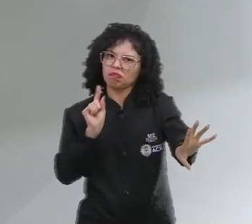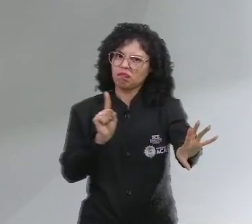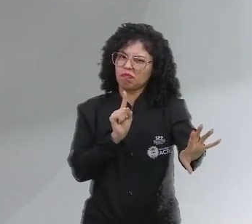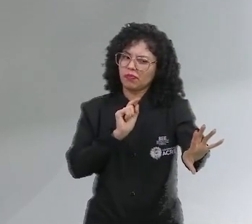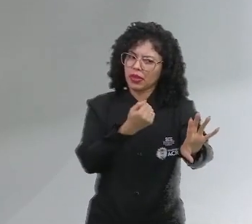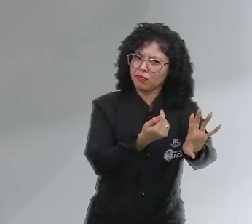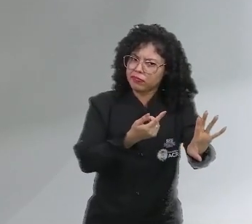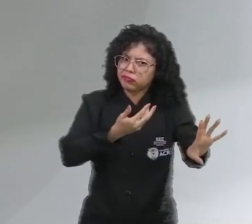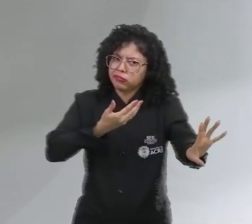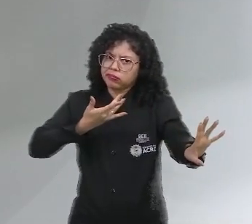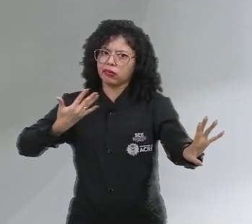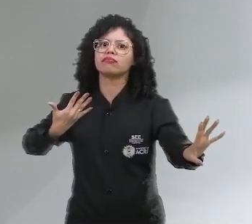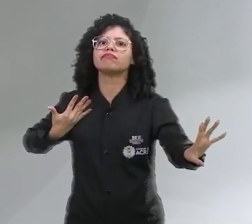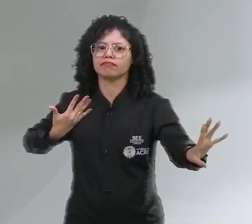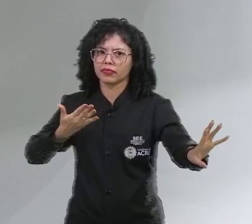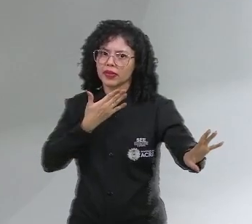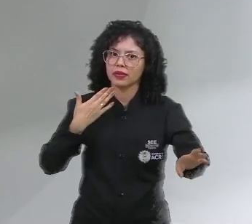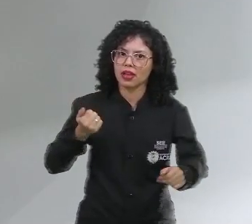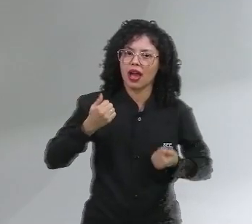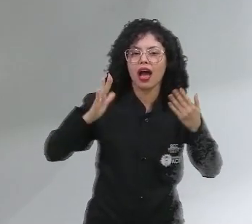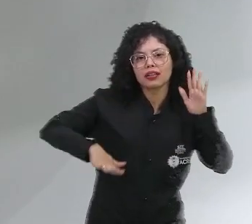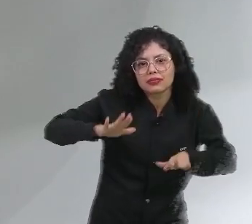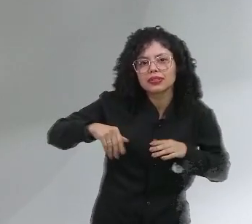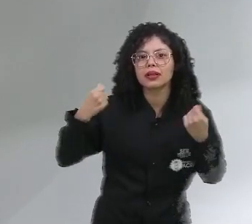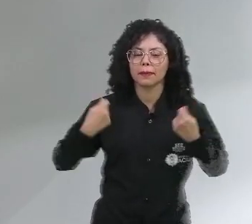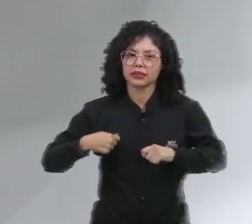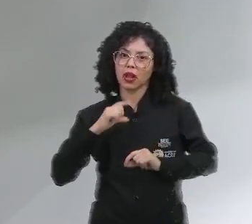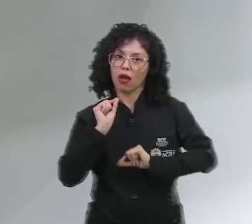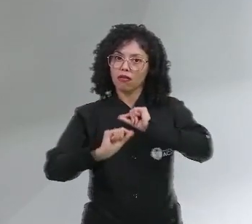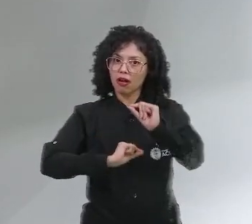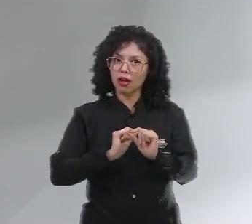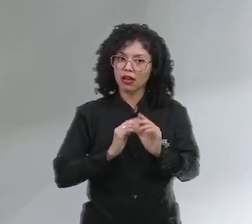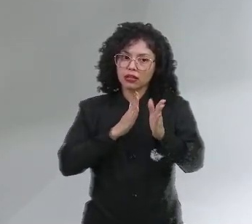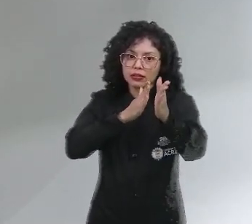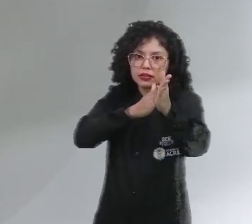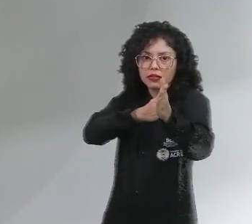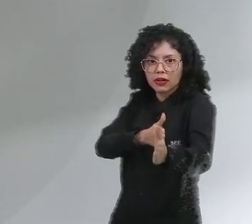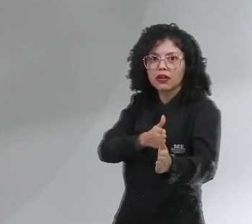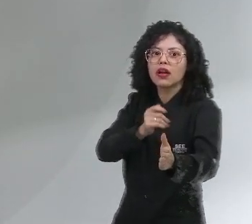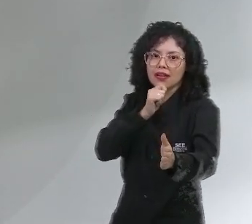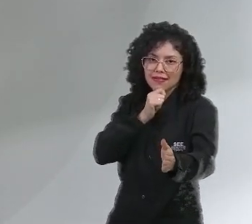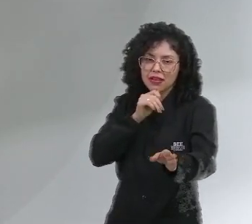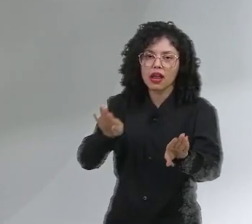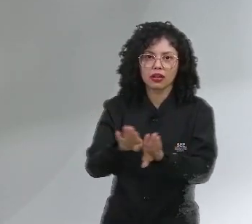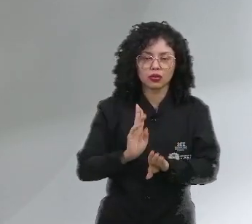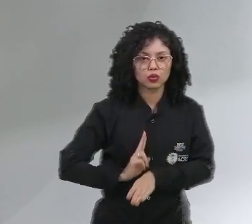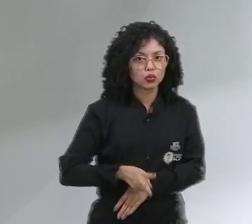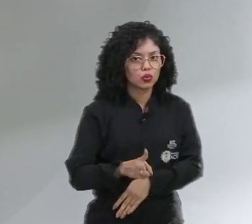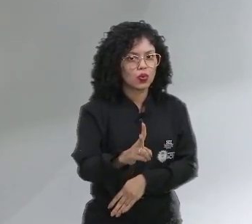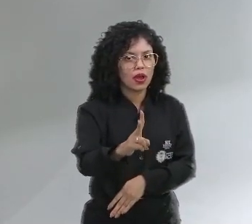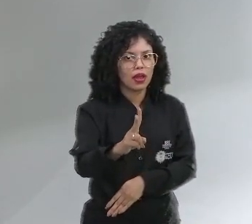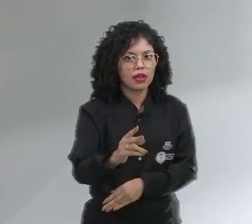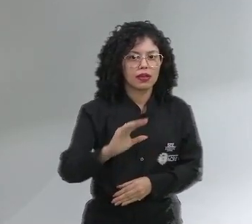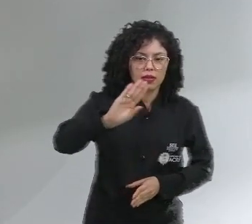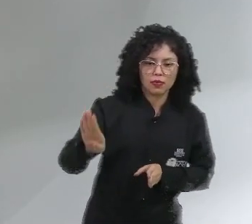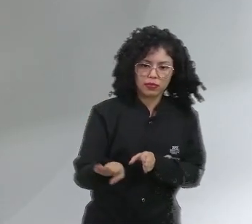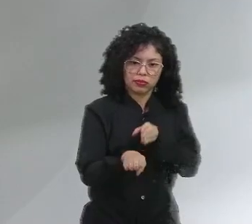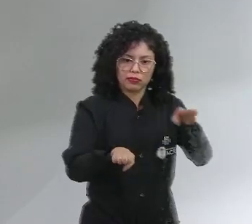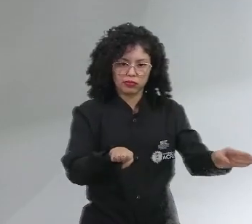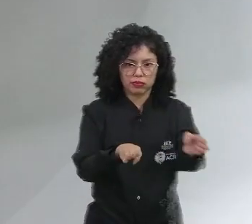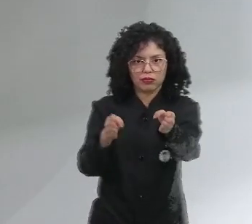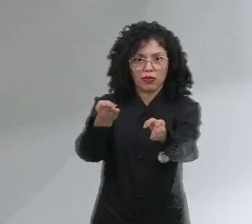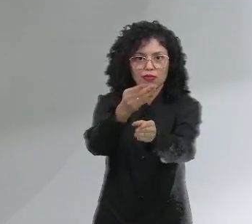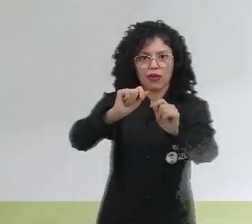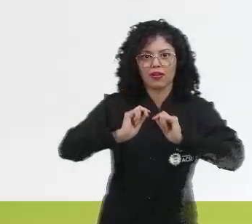passinho atrás, mas em outros momentos a gente precisa seguir, e é nesse seguir que a gente vai encaixando as situações,